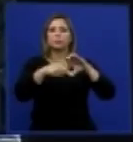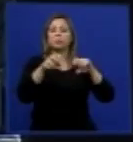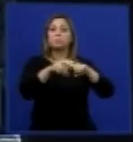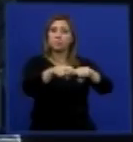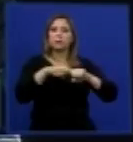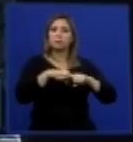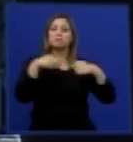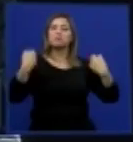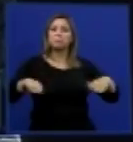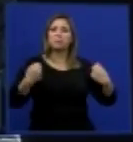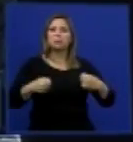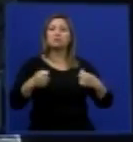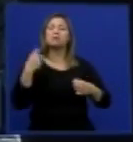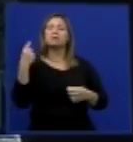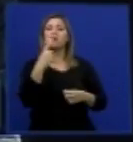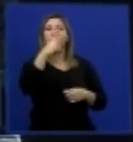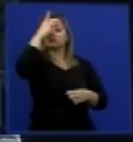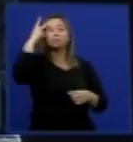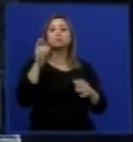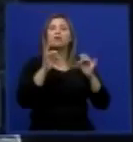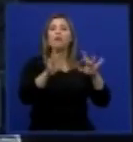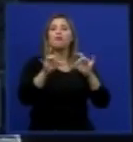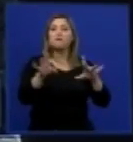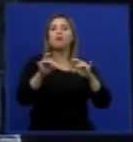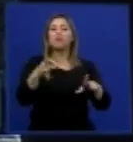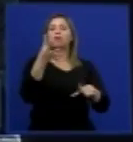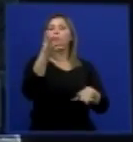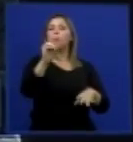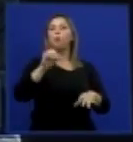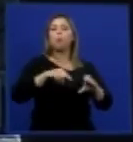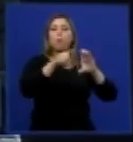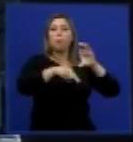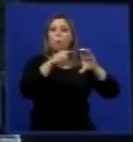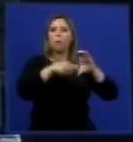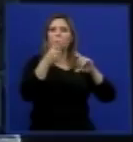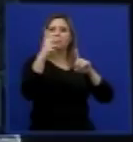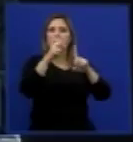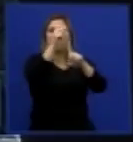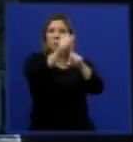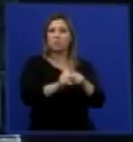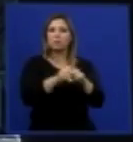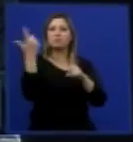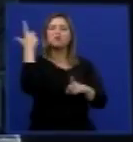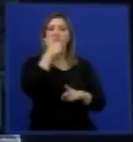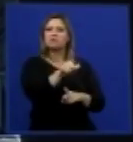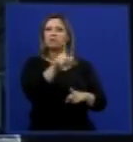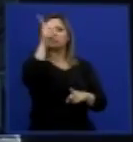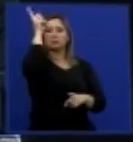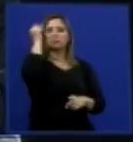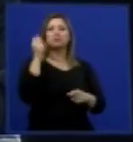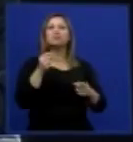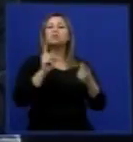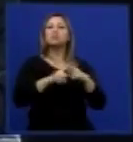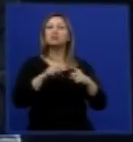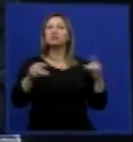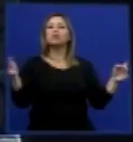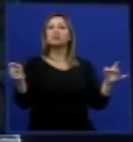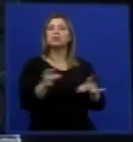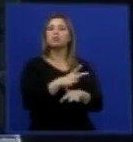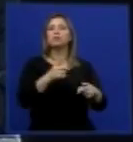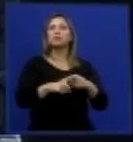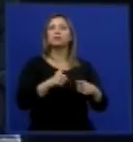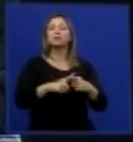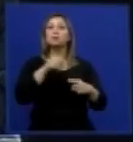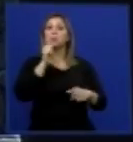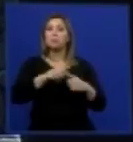tanto bastaria que cada um deles vendesse 40 pneus a mais por mês para vender os 200.000 até então fabricados pela BS coe o mais curioso é